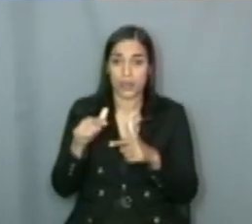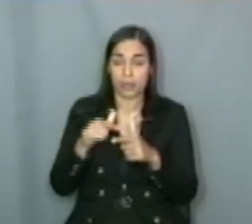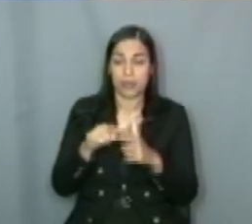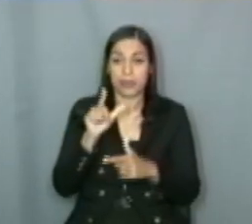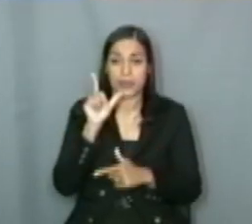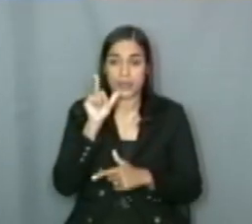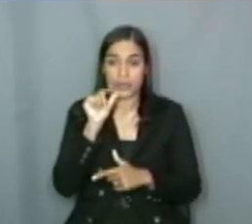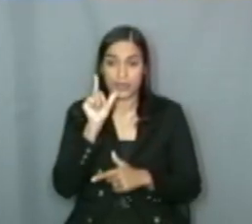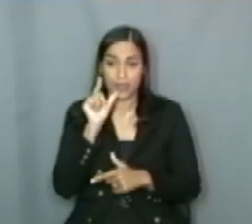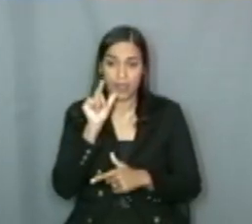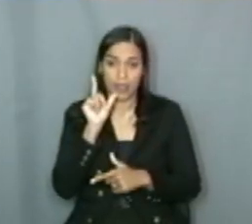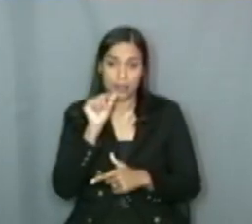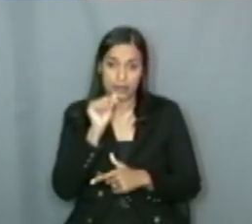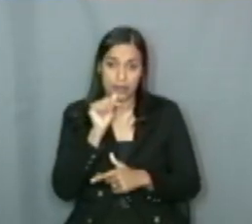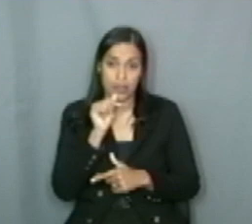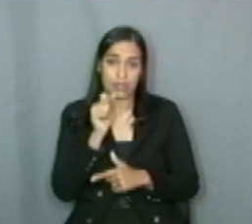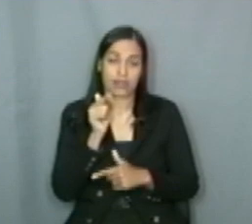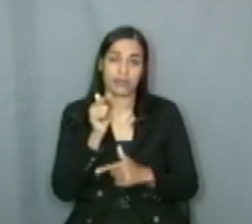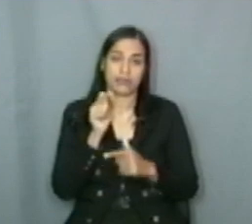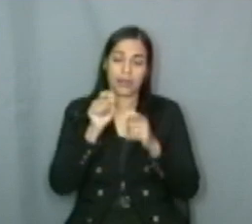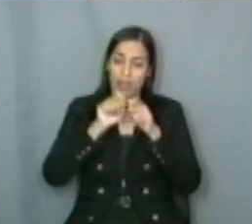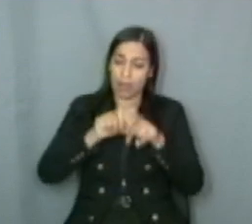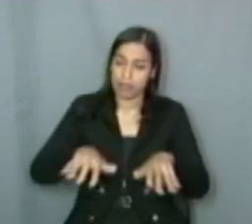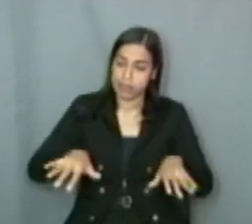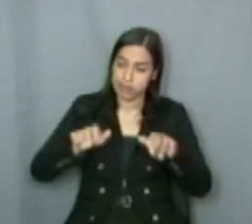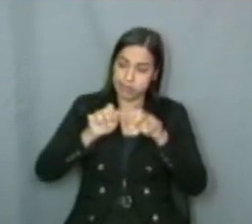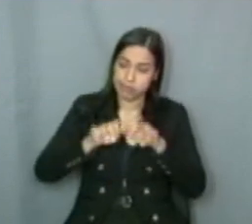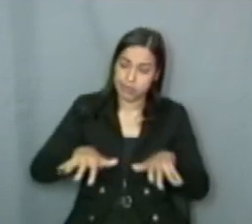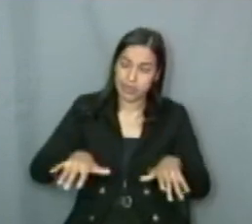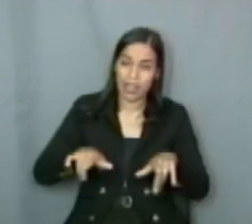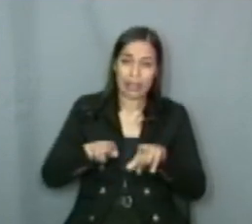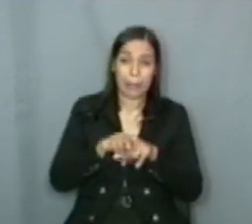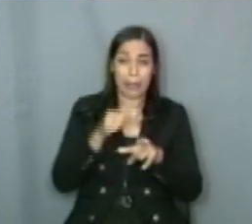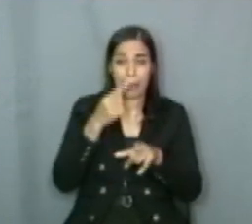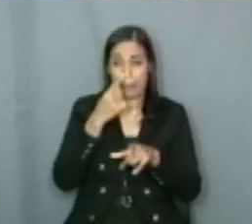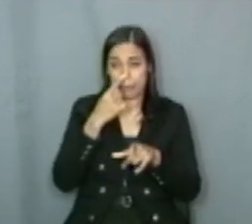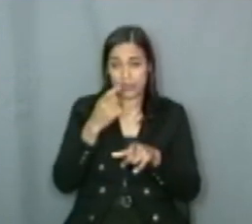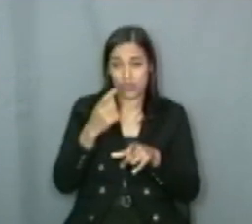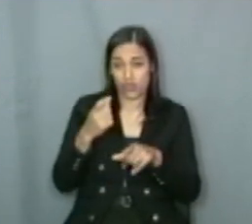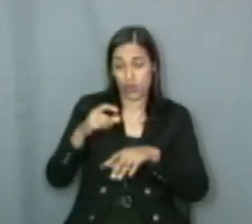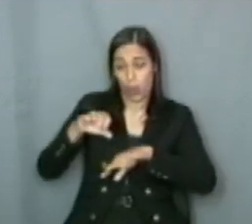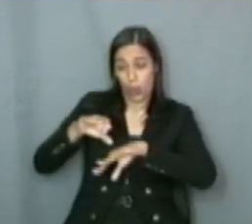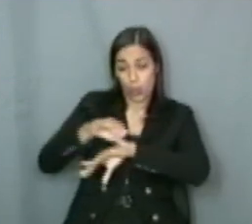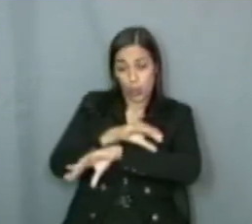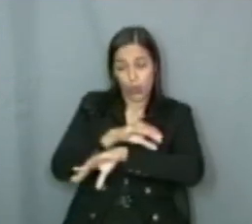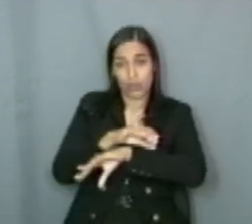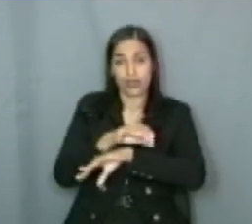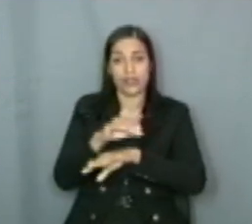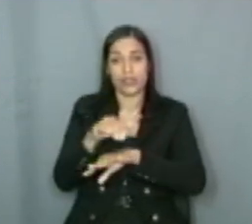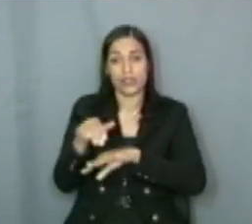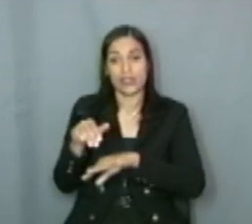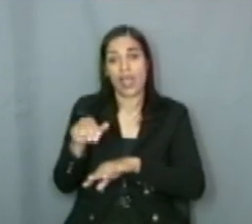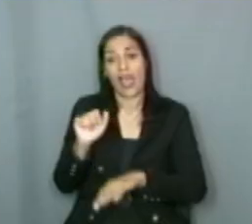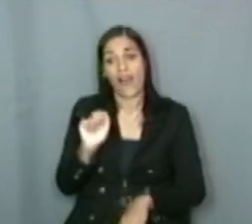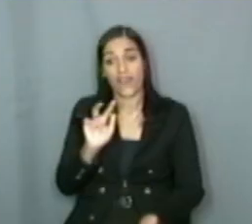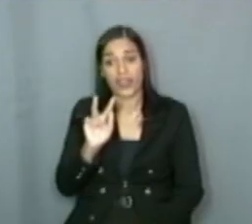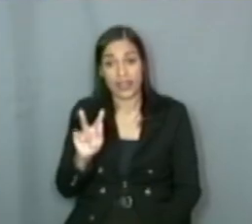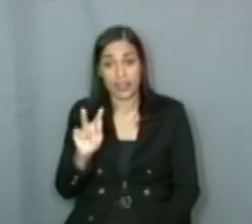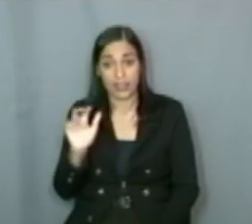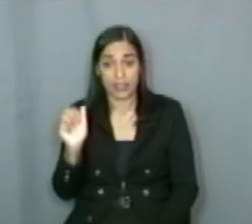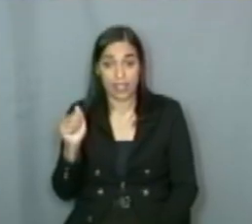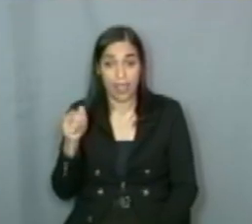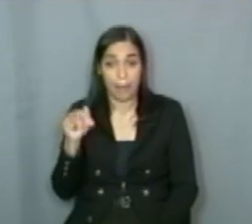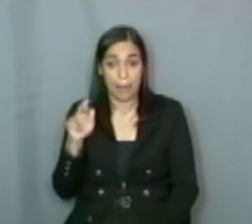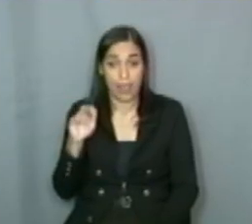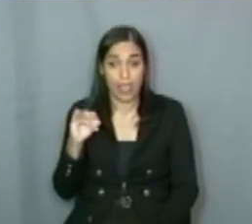água e esgoto existentes na Avenida José Américo de Almeida. Lá em frente há uma